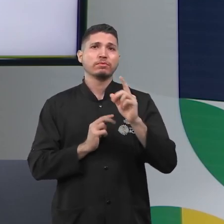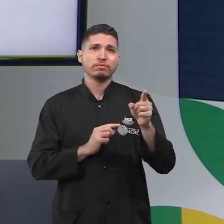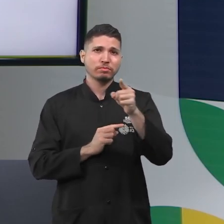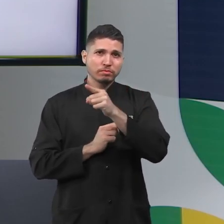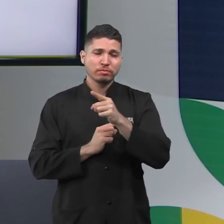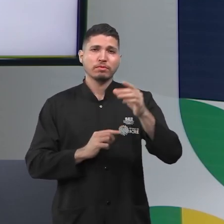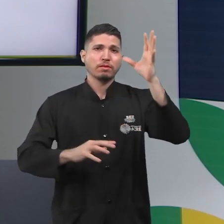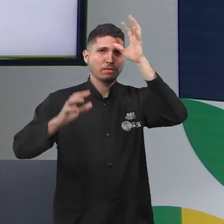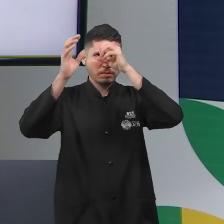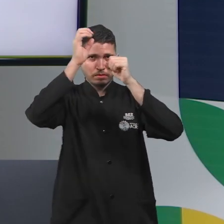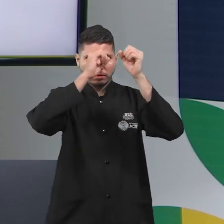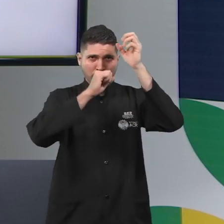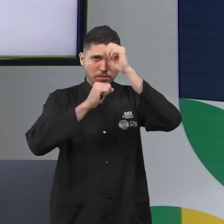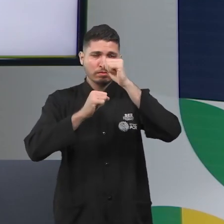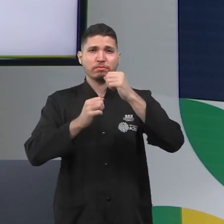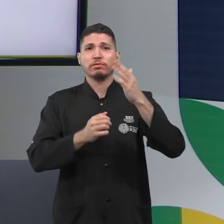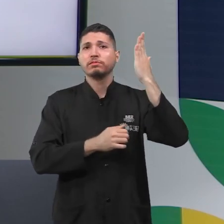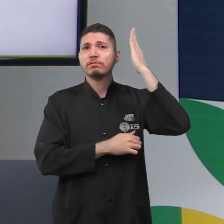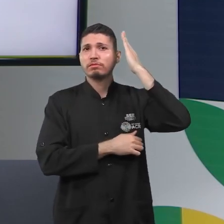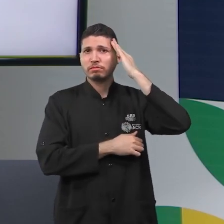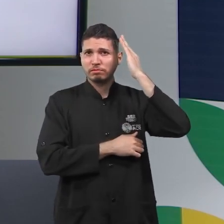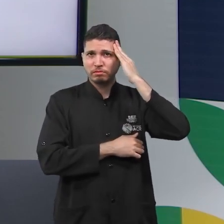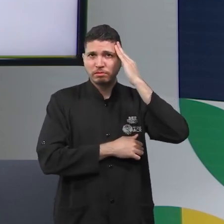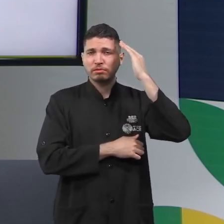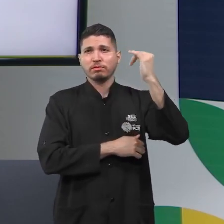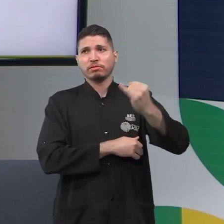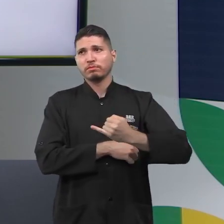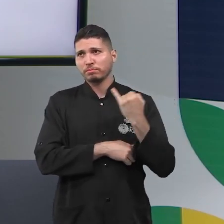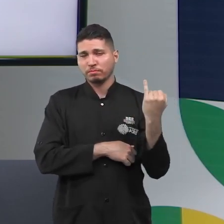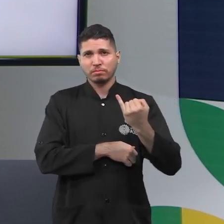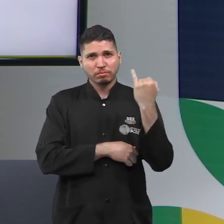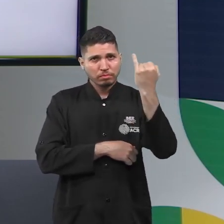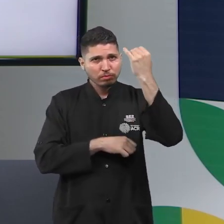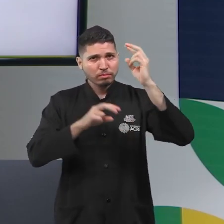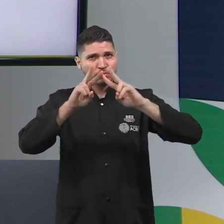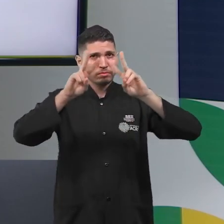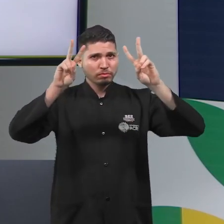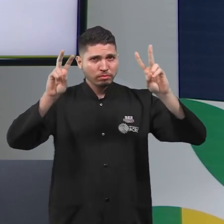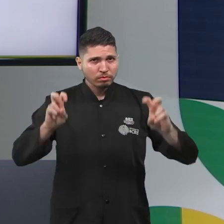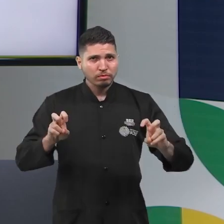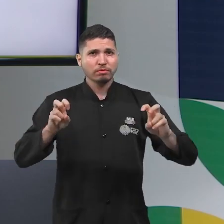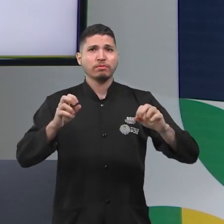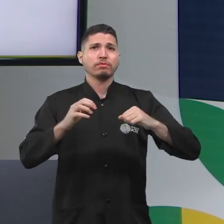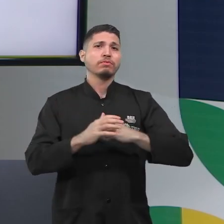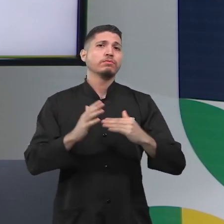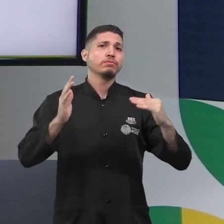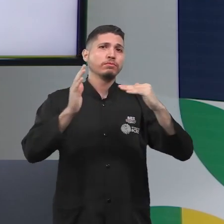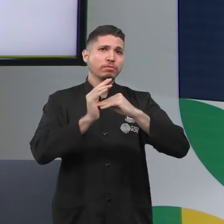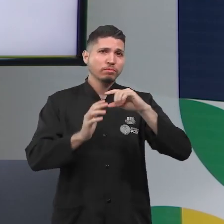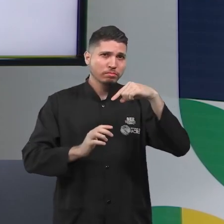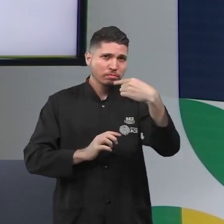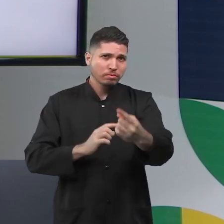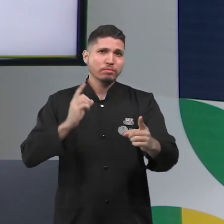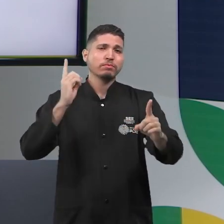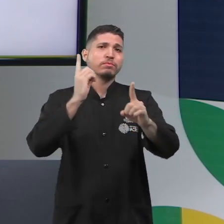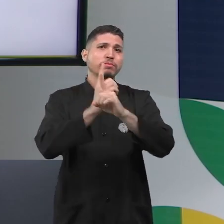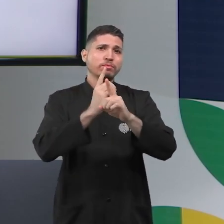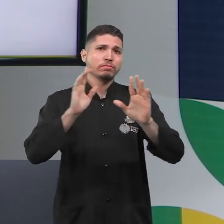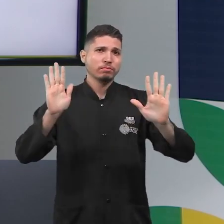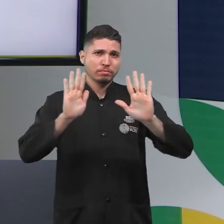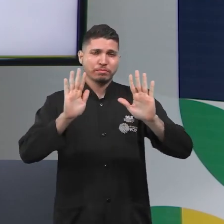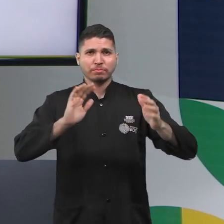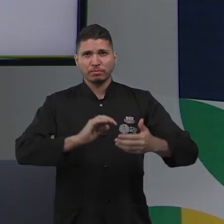aí visualizado a importância deste tema e nos vemos em um próximo encontro. Tchau, tchau.